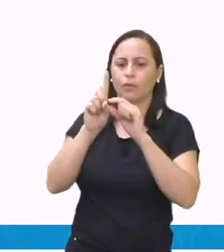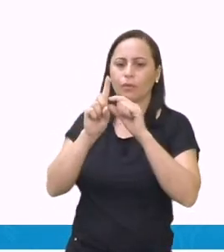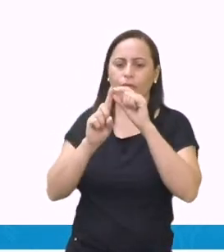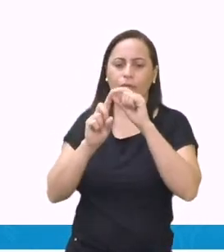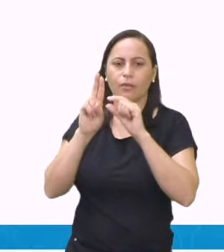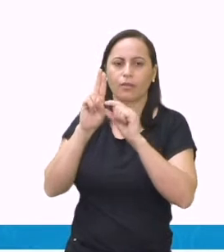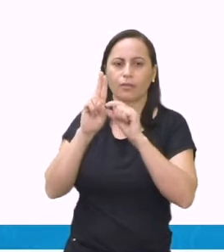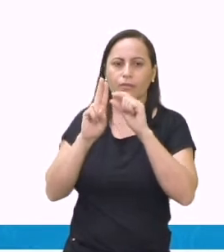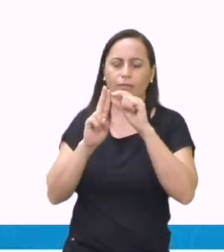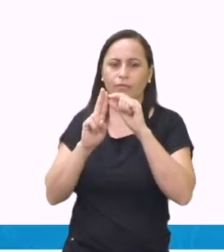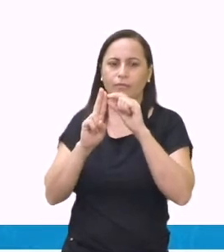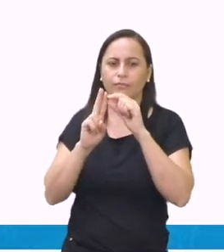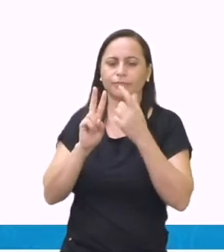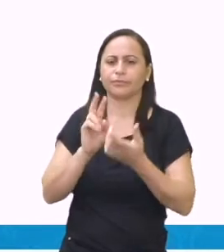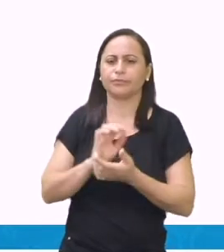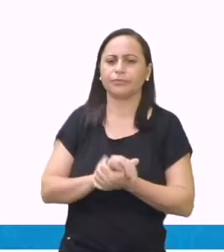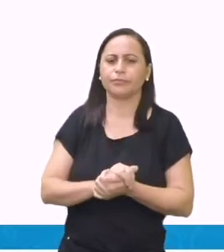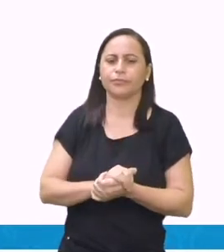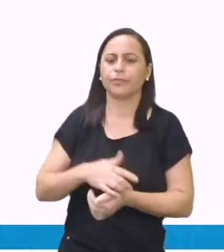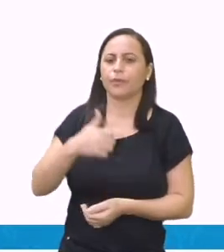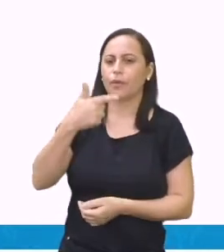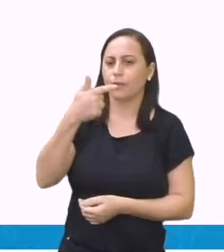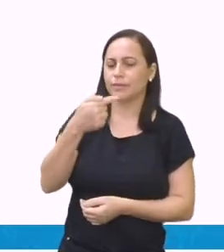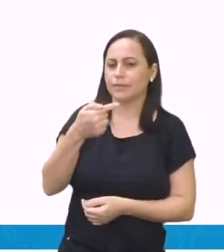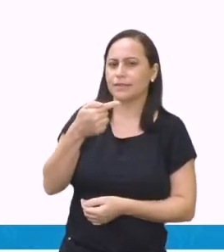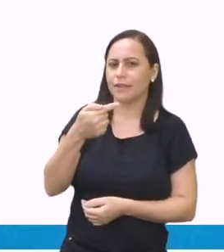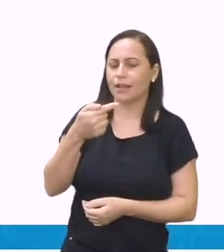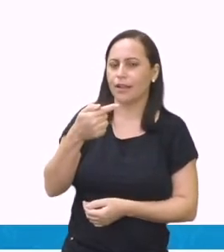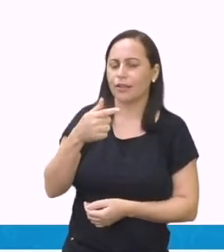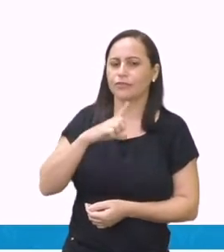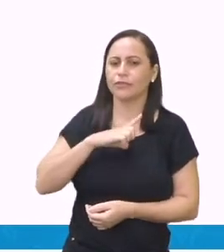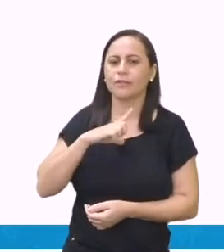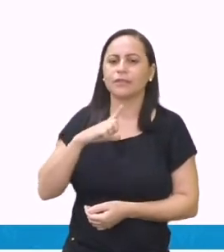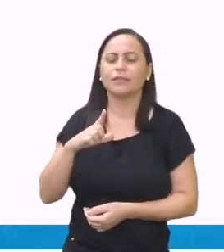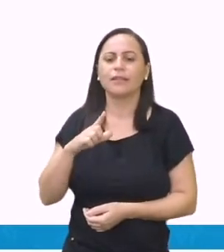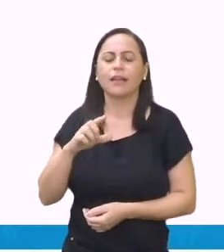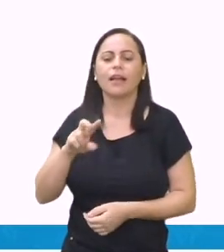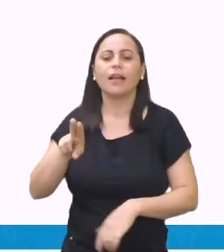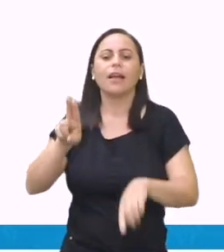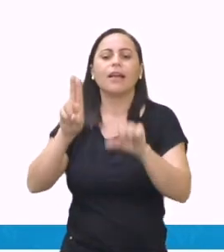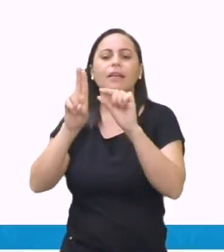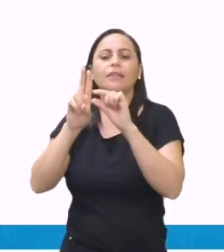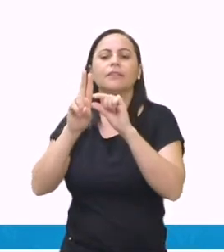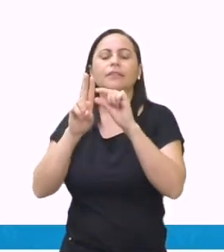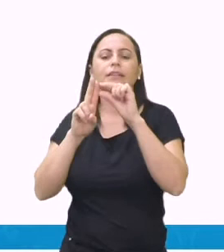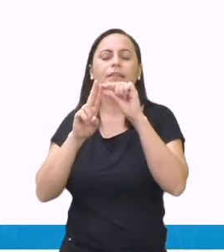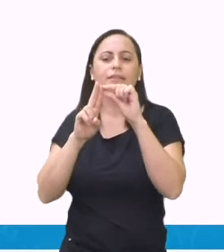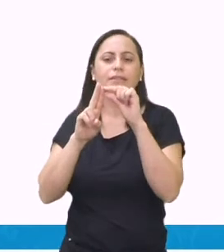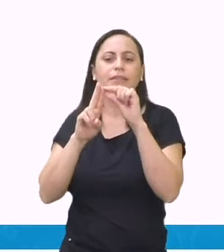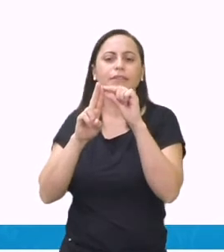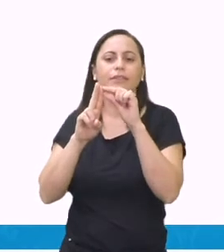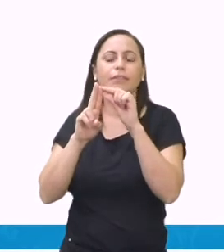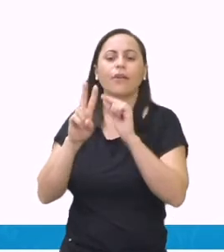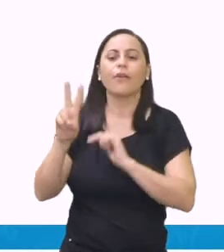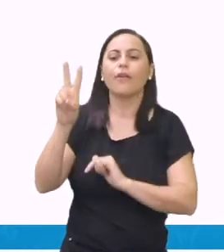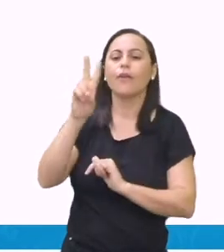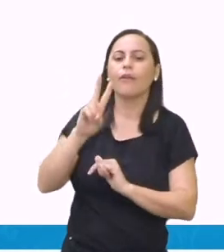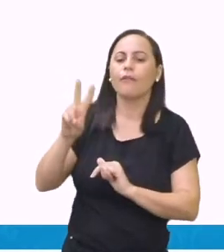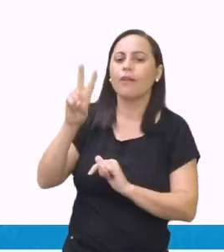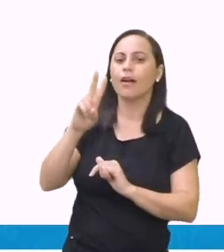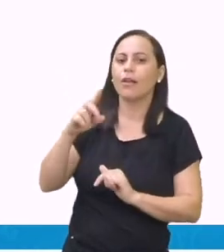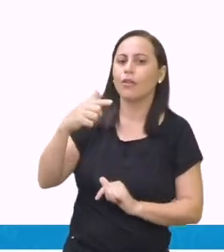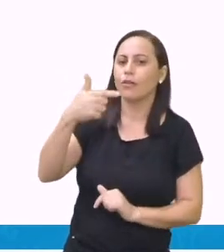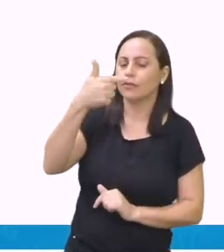dezena. Ah, professora, o 7 está ocupando a dezena. Então, quer dizer que o 7 vale 7